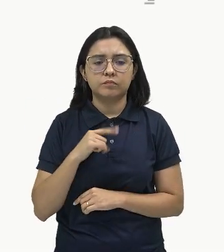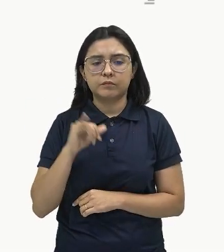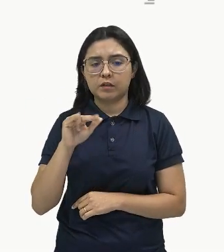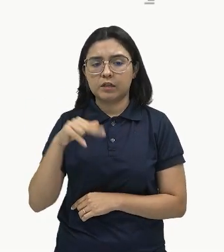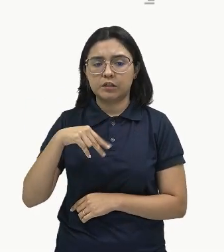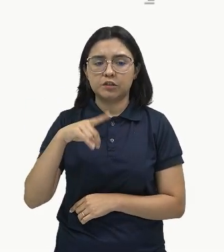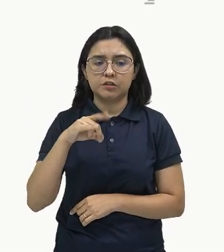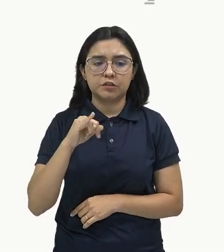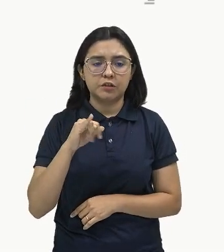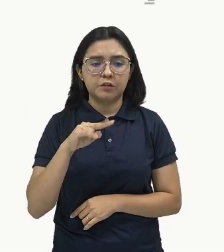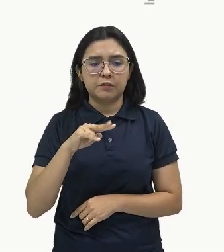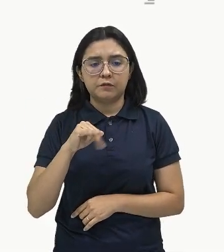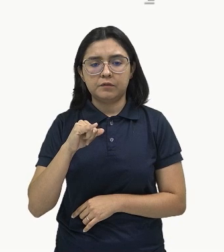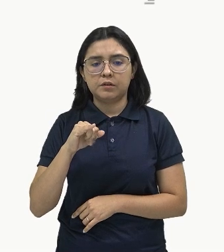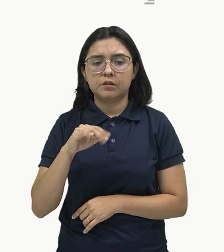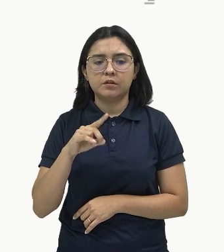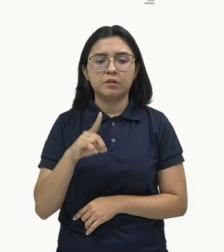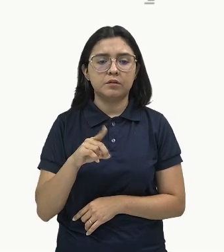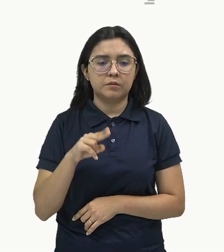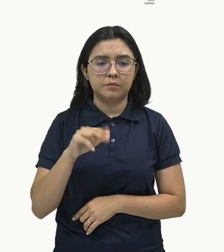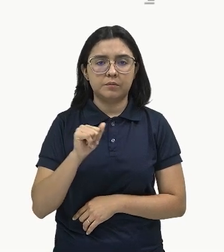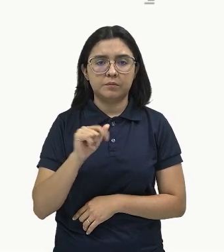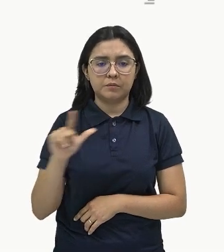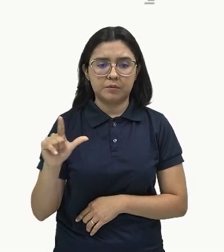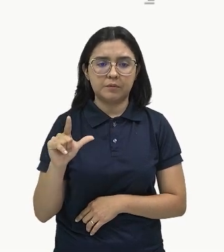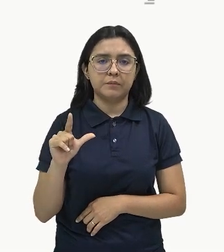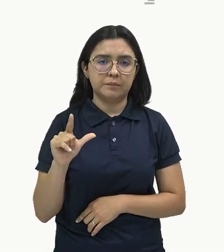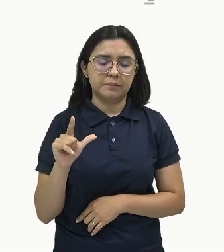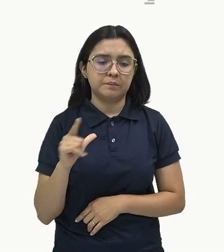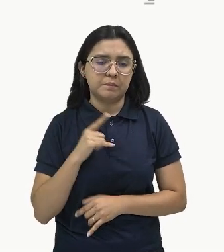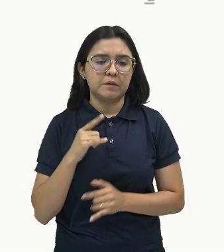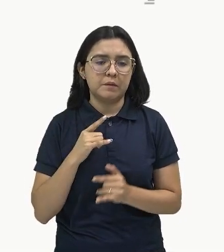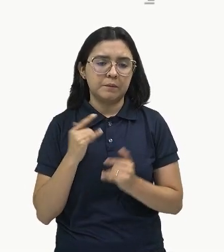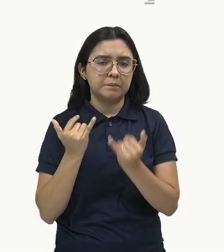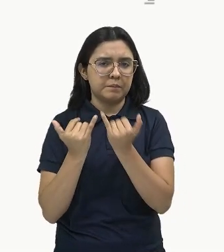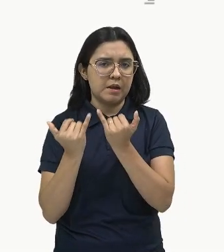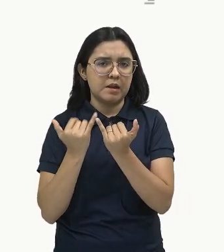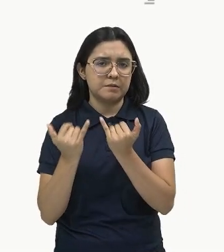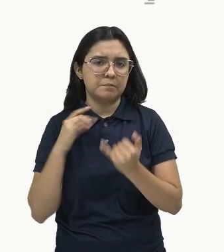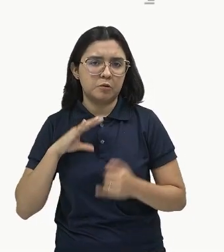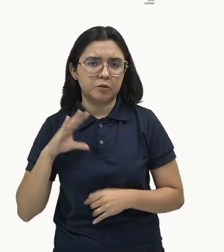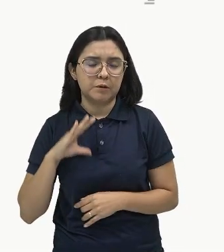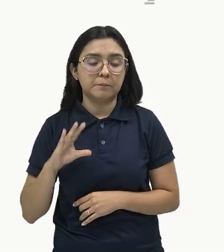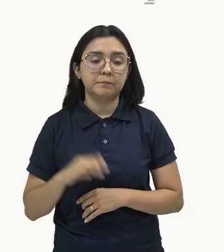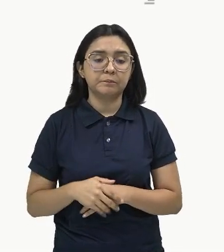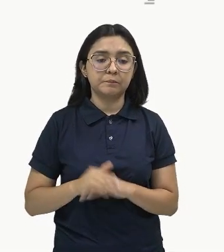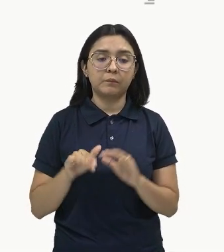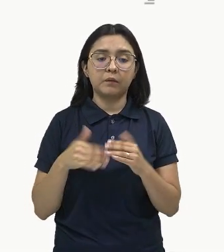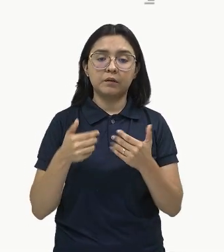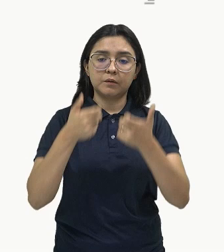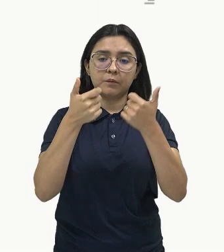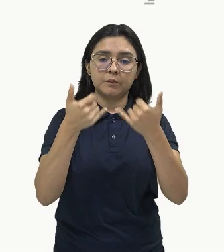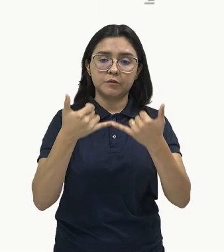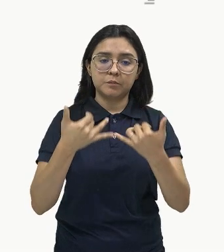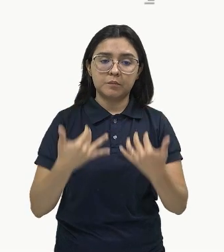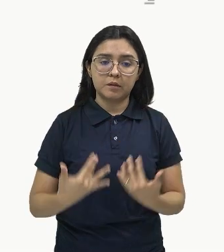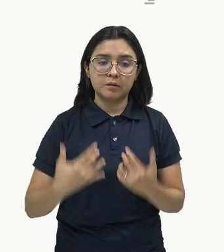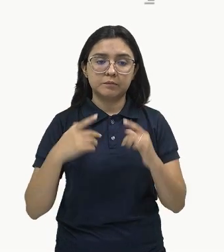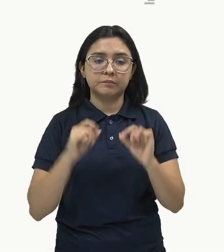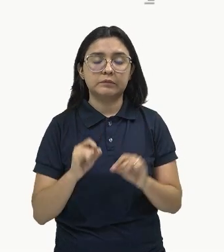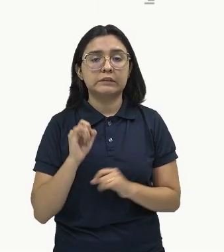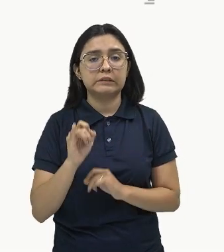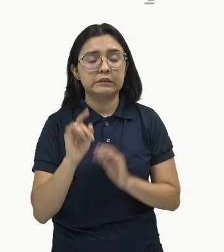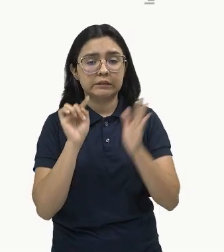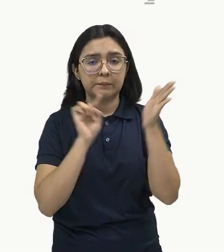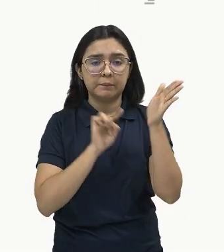não é? Praticamente igual, certo? Bem, então, como eu falei para vocês, se ele está perguntando o